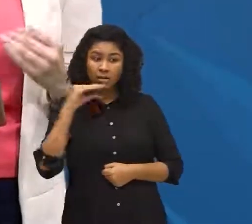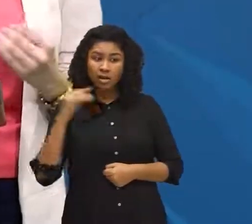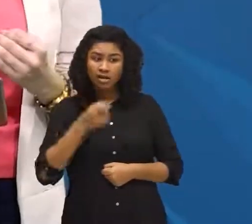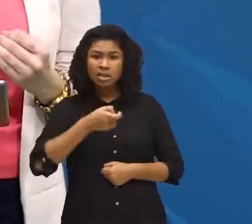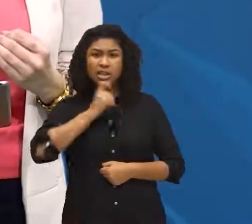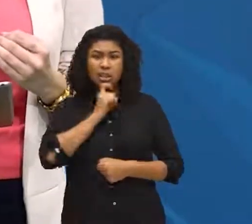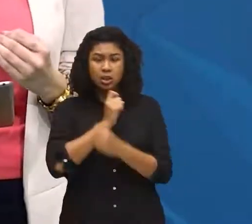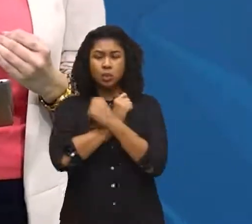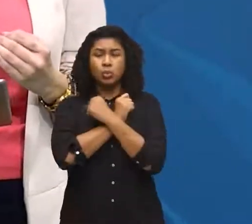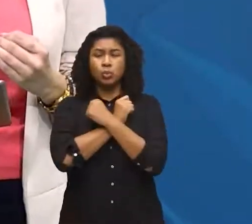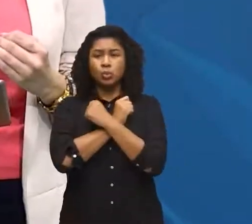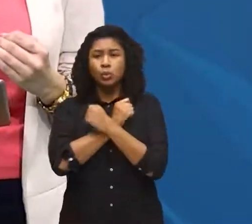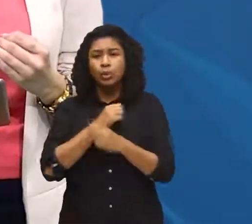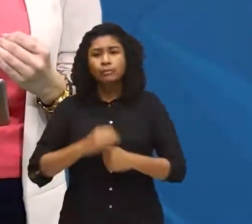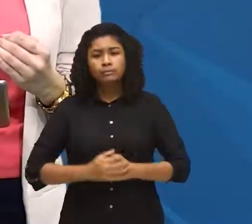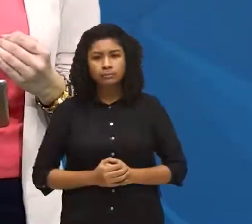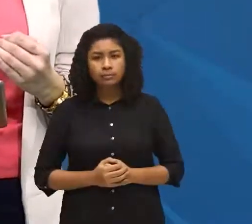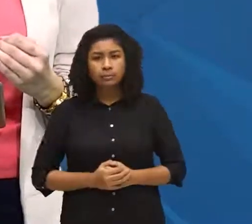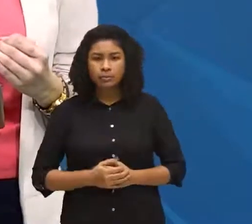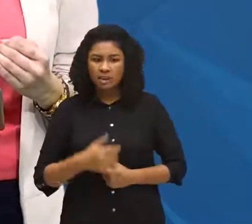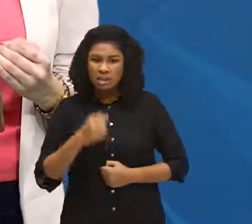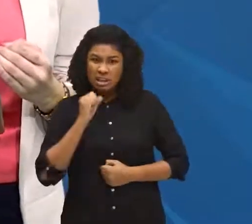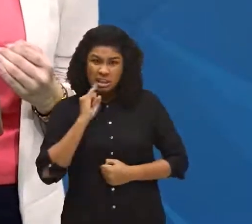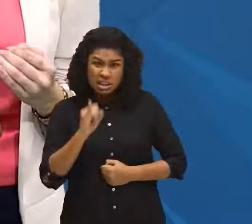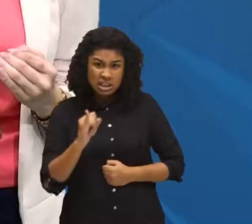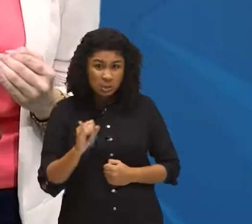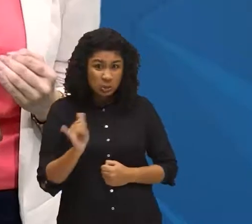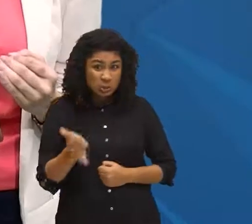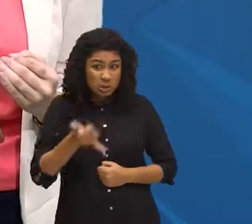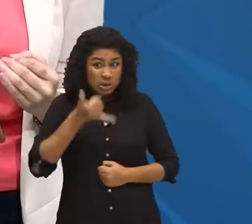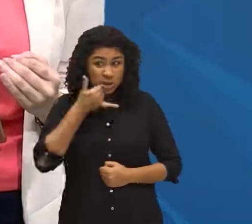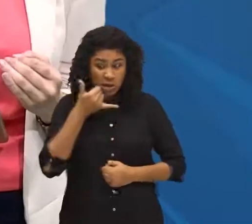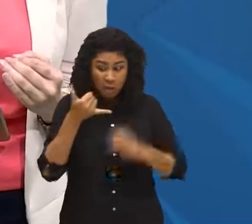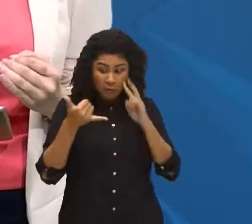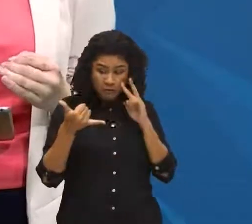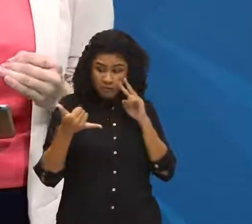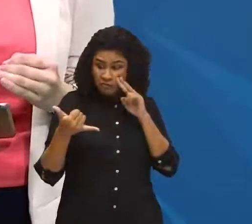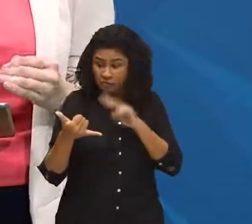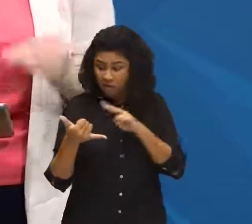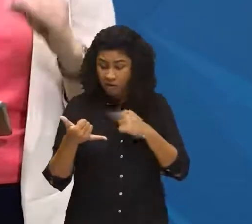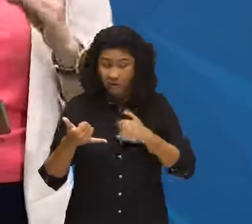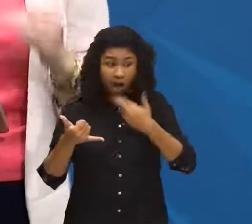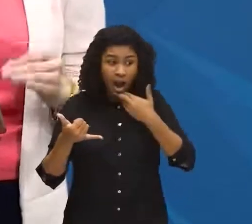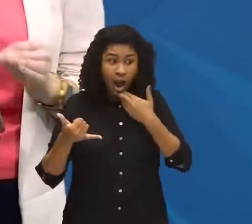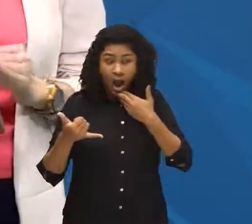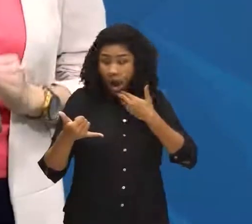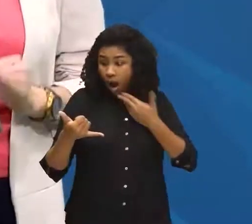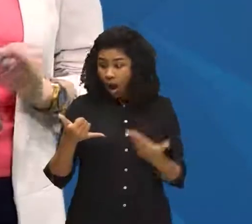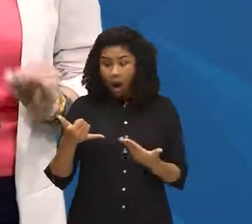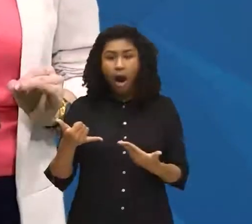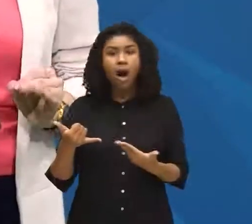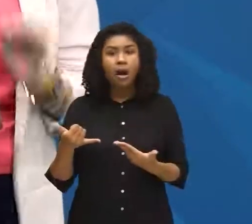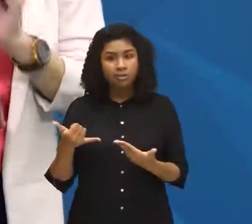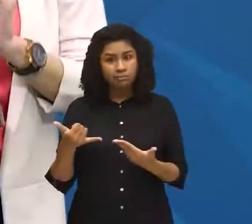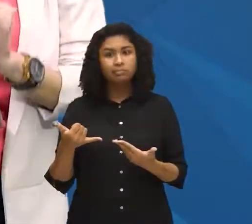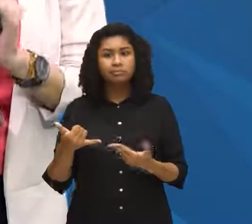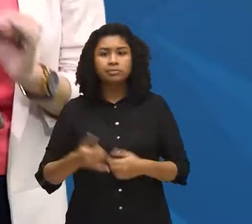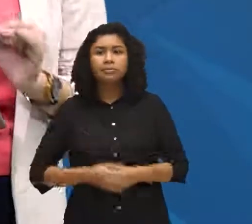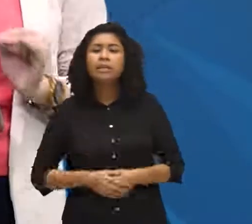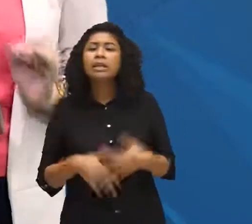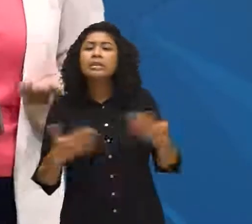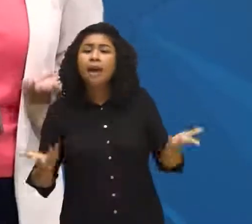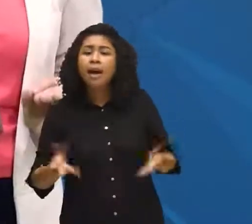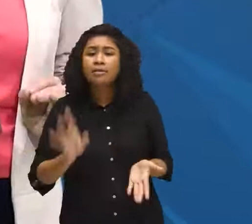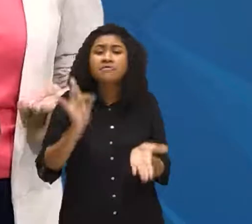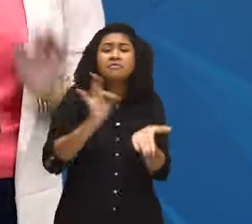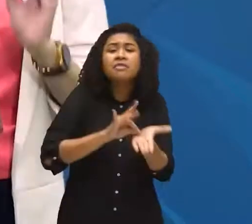se chegasse no meu celular essa informação, ainda mais se tivesse um vídeo. E aí, aconteceu ou não? É